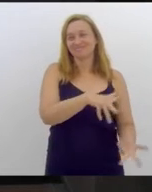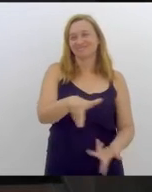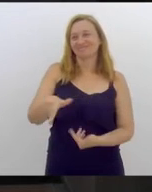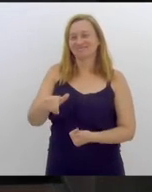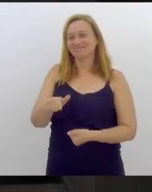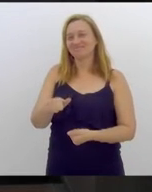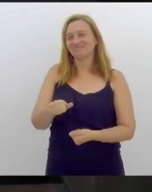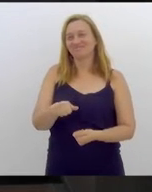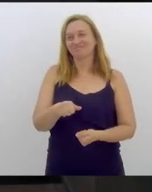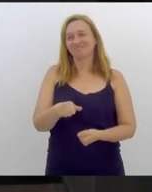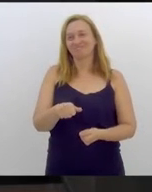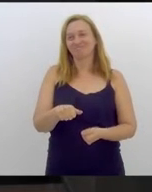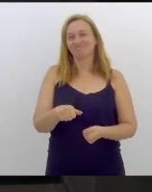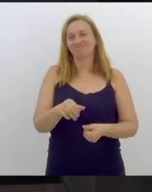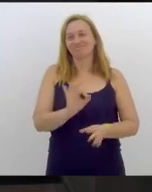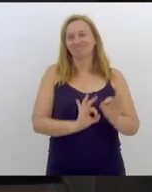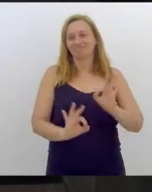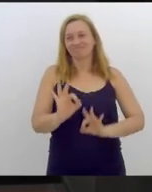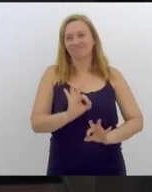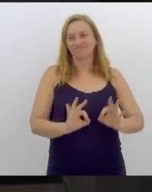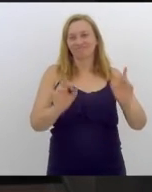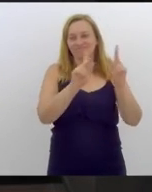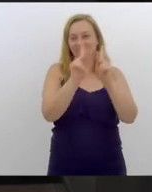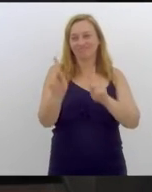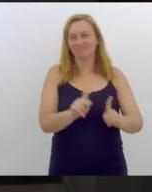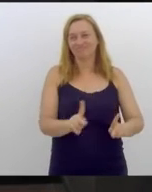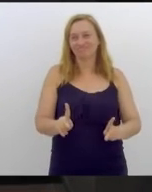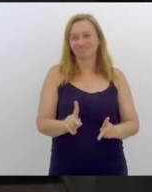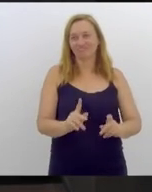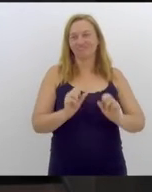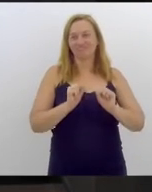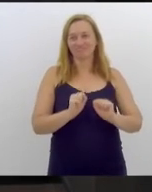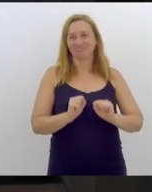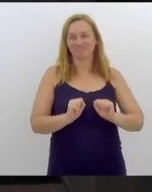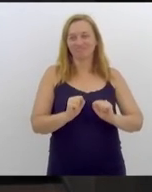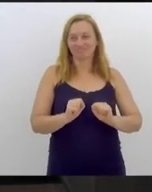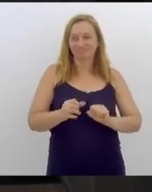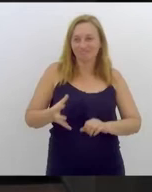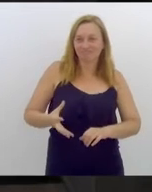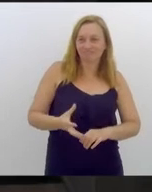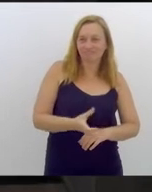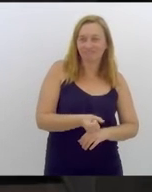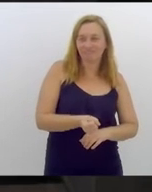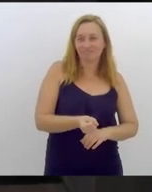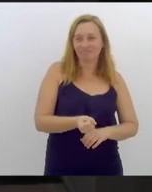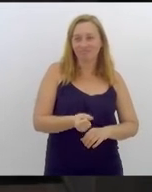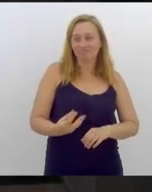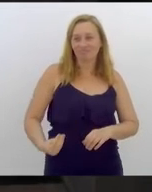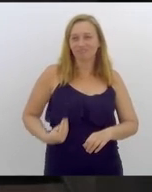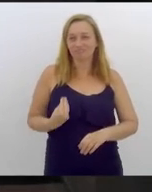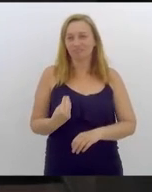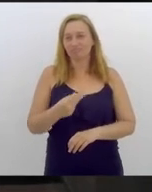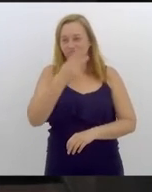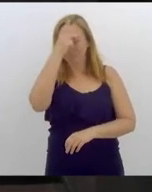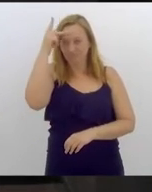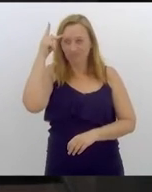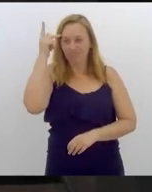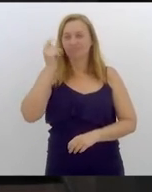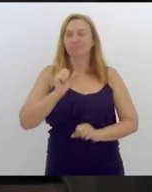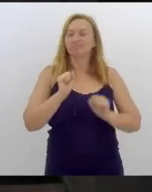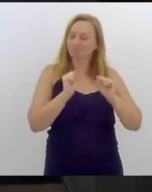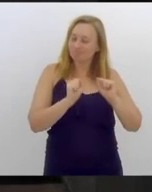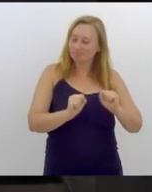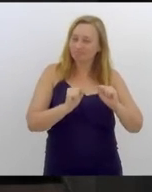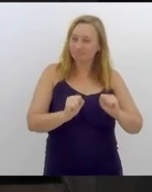um projeto de país que possa resgatar a dignidade do ser humano que